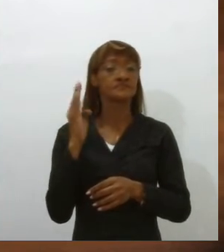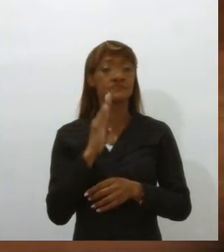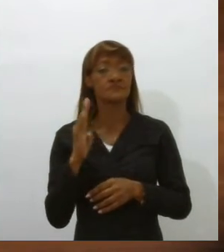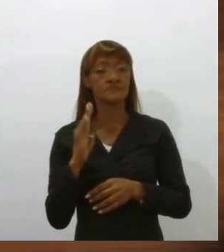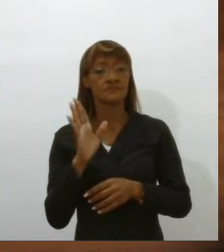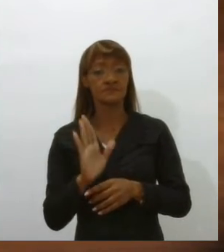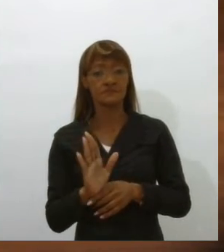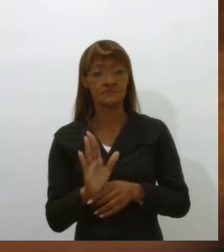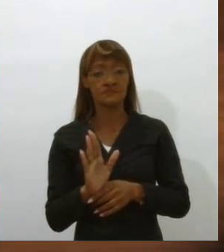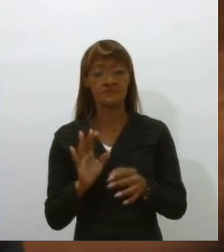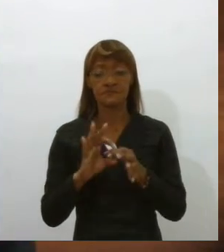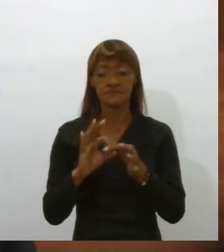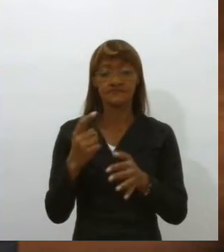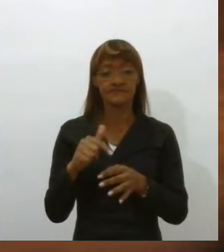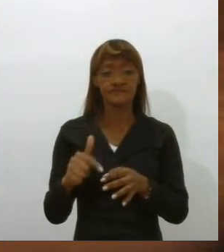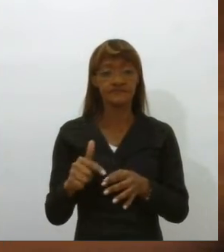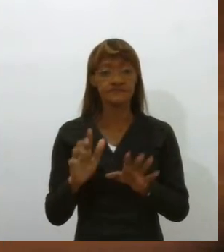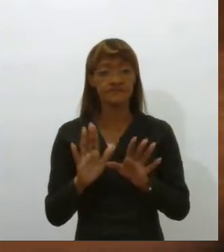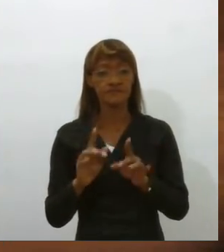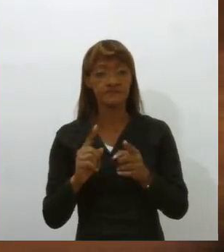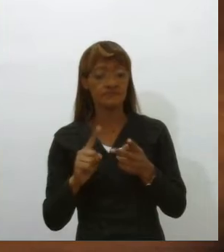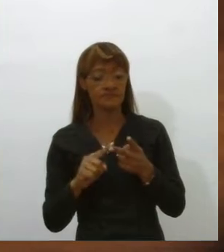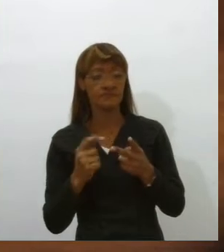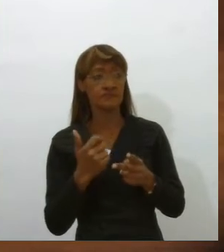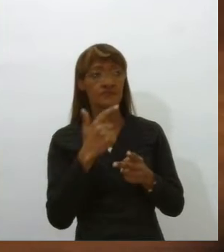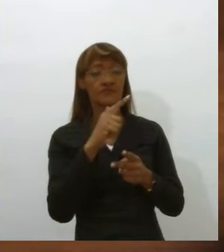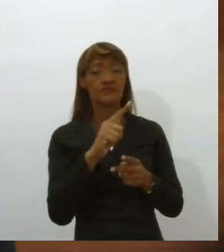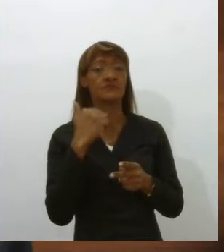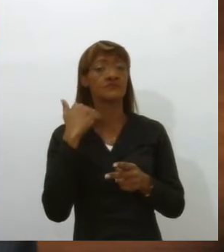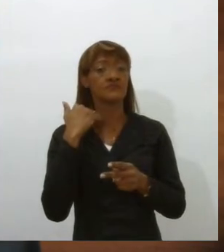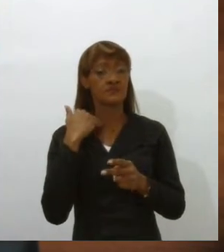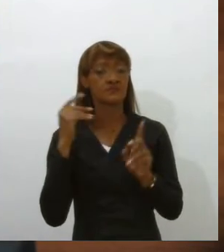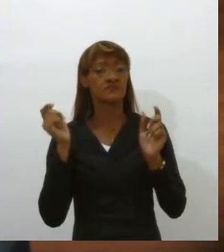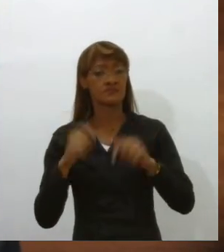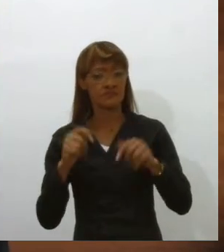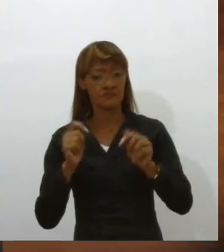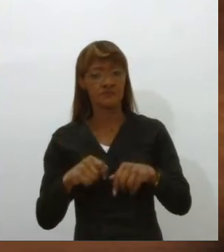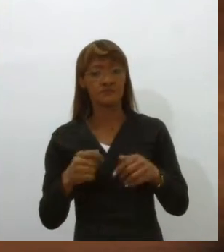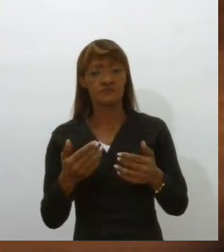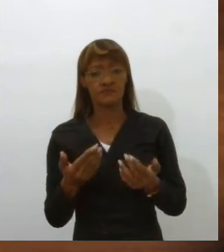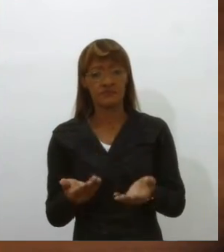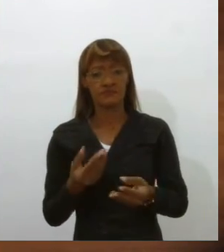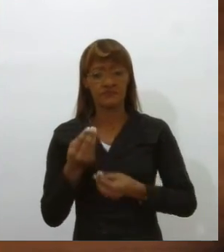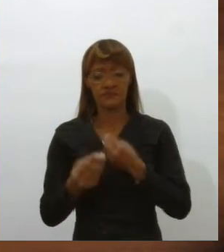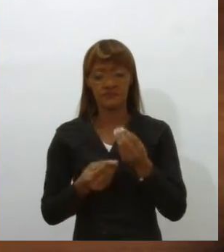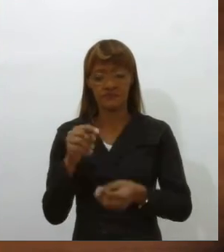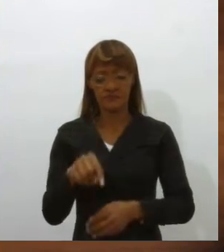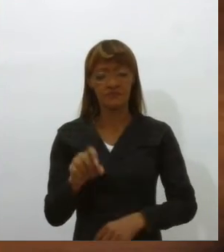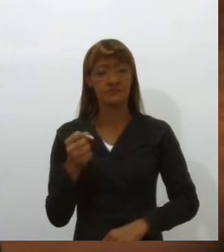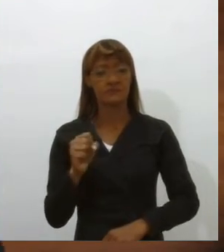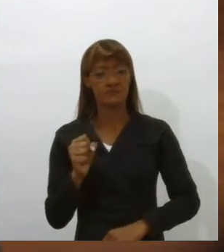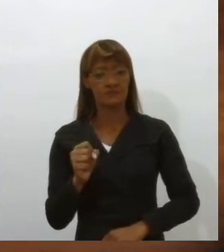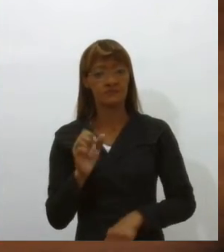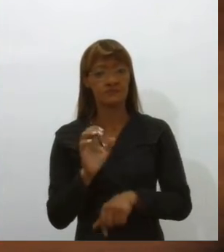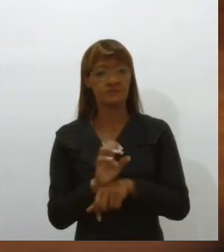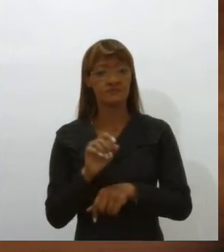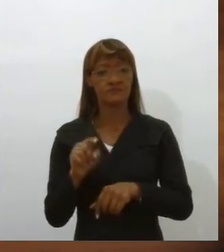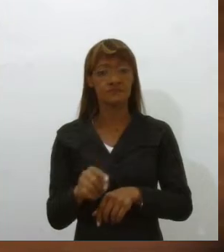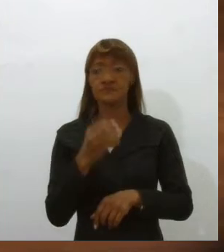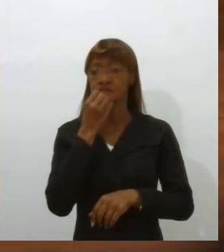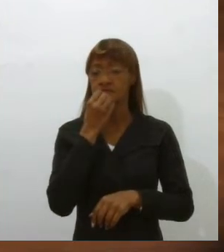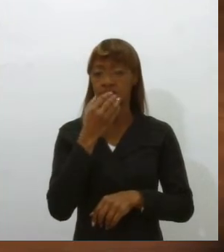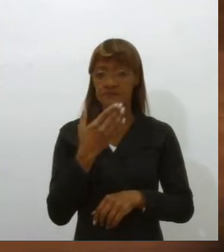financeira que se propõe a fazer o financiamento, tendo em vista que Sergipe é um Estado atrativo no cumprimento das suas